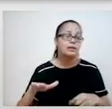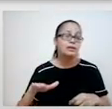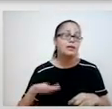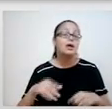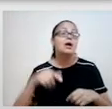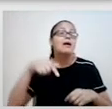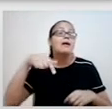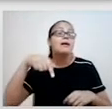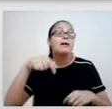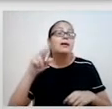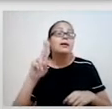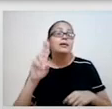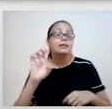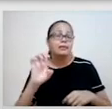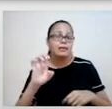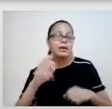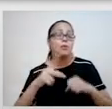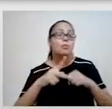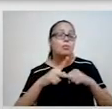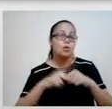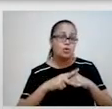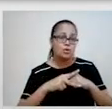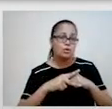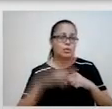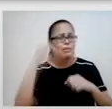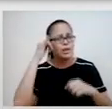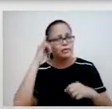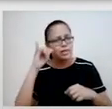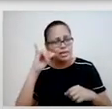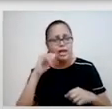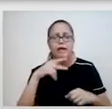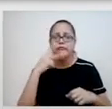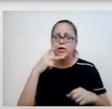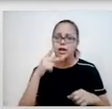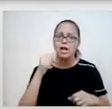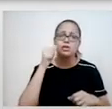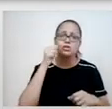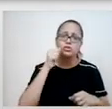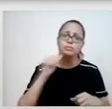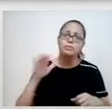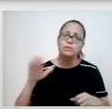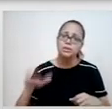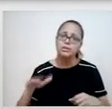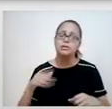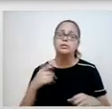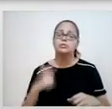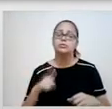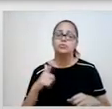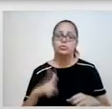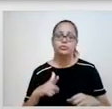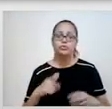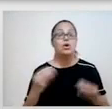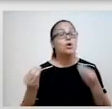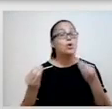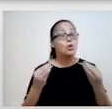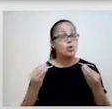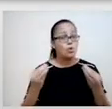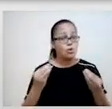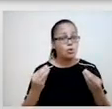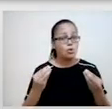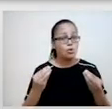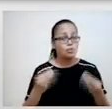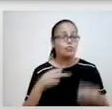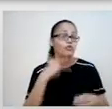é um pronome para evitar refalar de menina novamente. Então ele evita as repetições e vai ligando os pedacinhos. Olha como ficaria então se